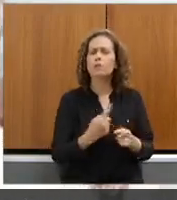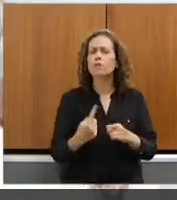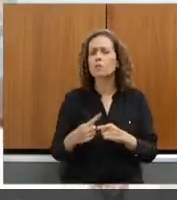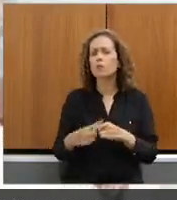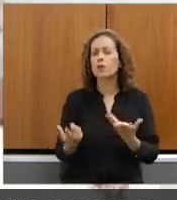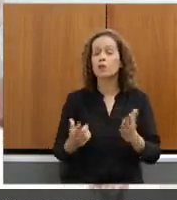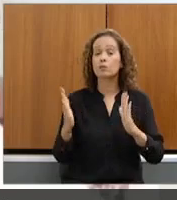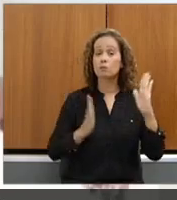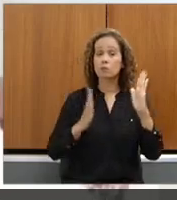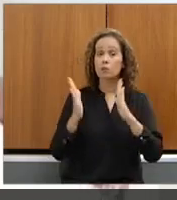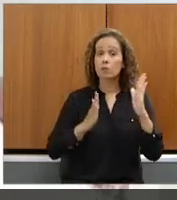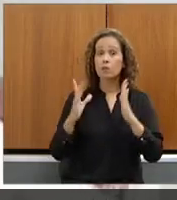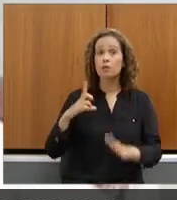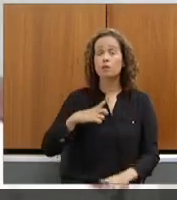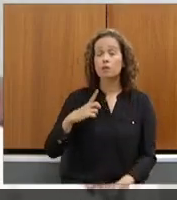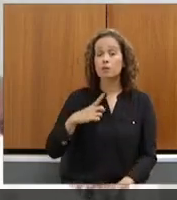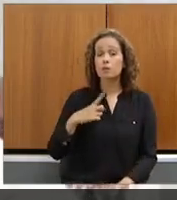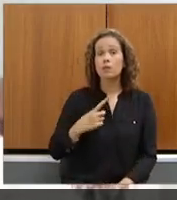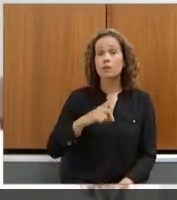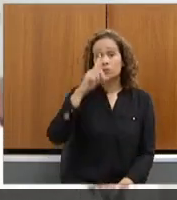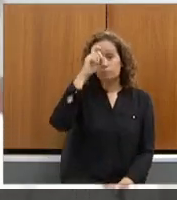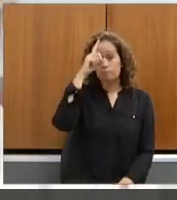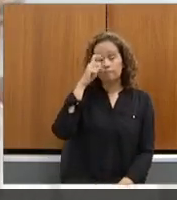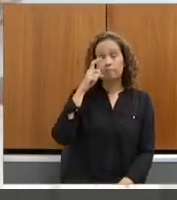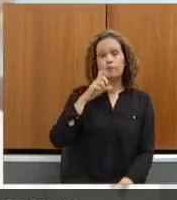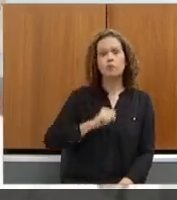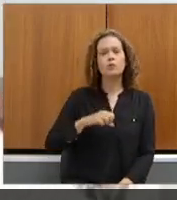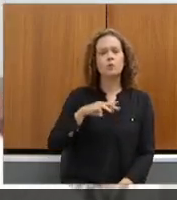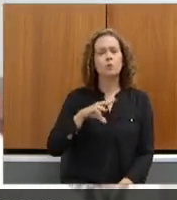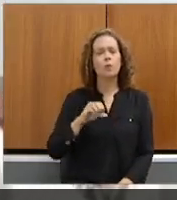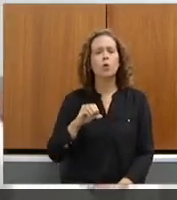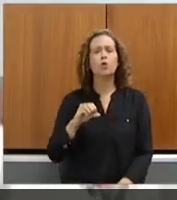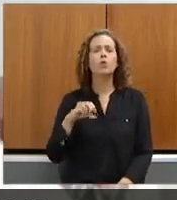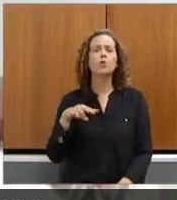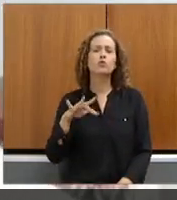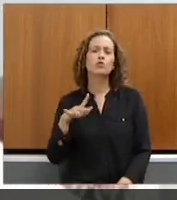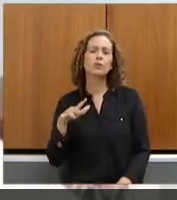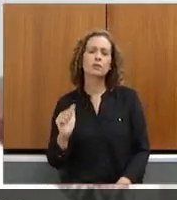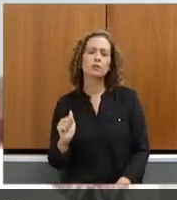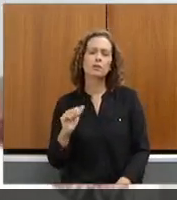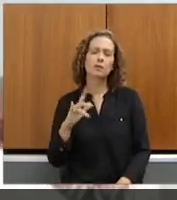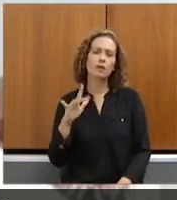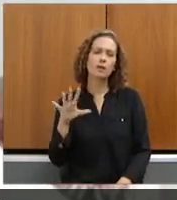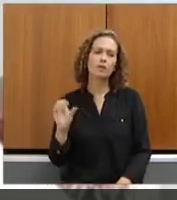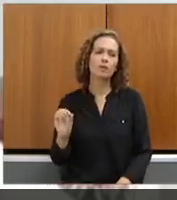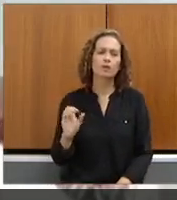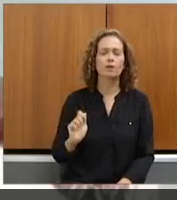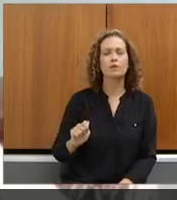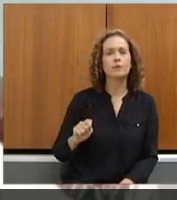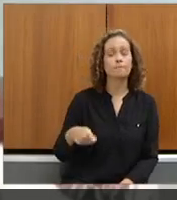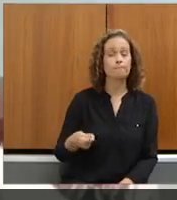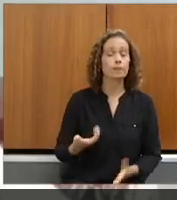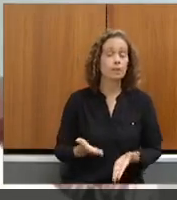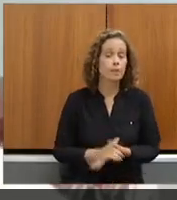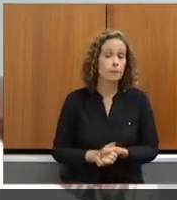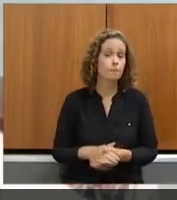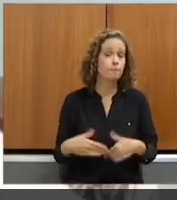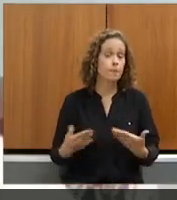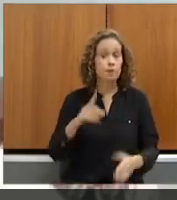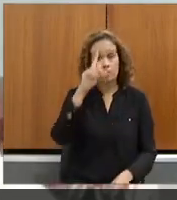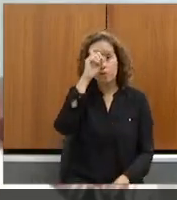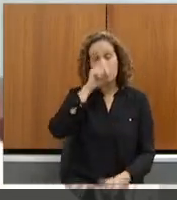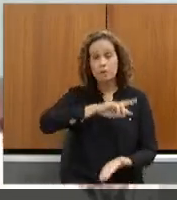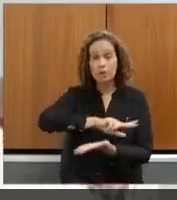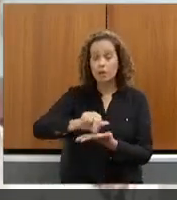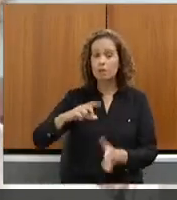conjunção do momento que vive a rede hospitalar de Montes Claros que concentra uma O atendimento aqui da macronorte eu tô falando dos hospitais